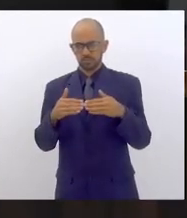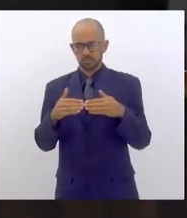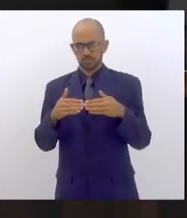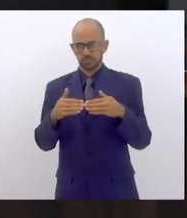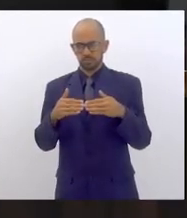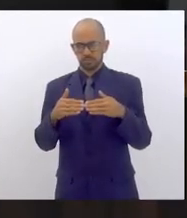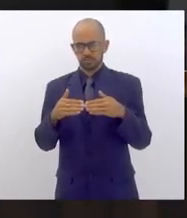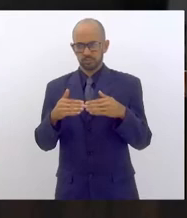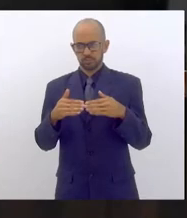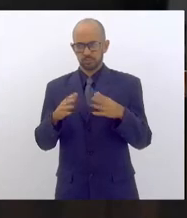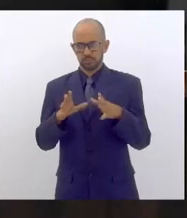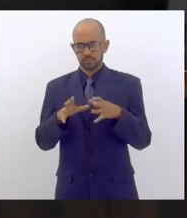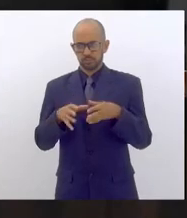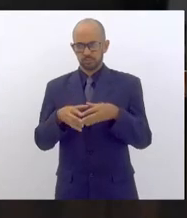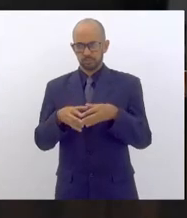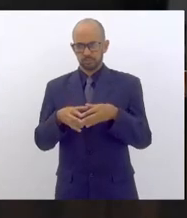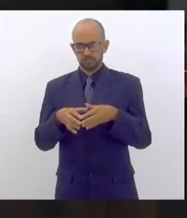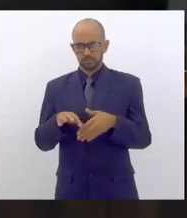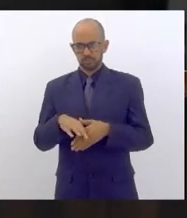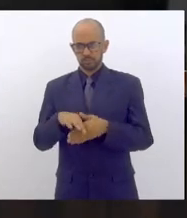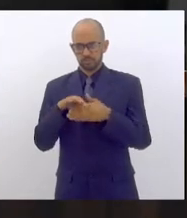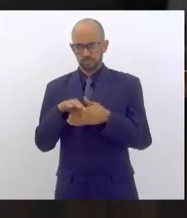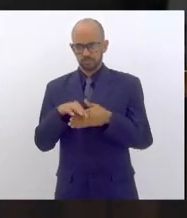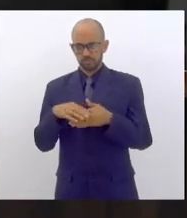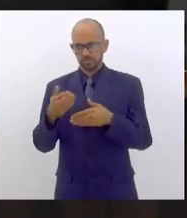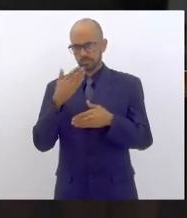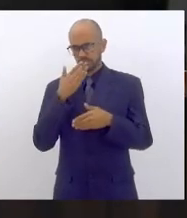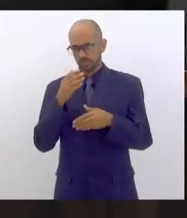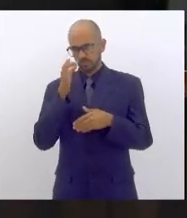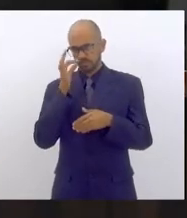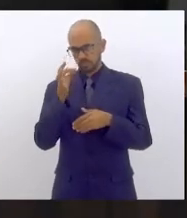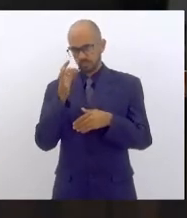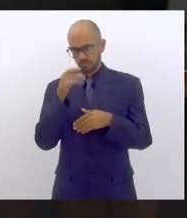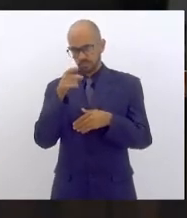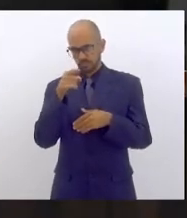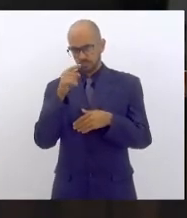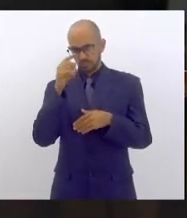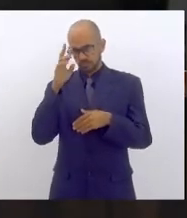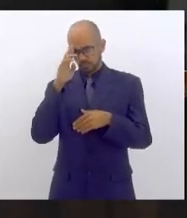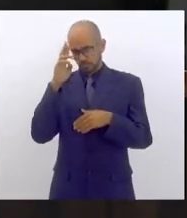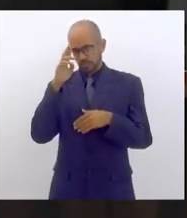com o colégio de líderes, queria chamar a atenção dos senhores parlamentares.